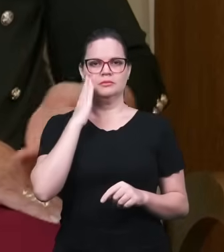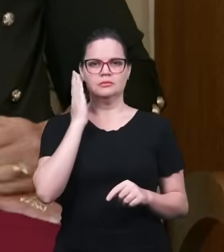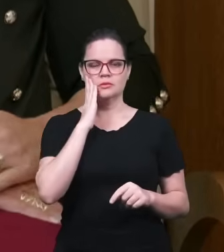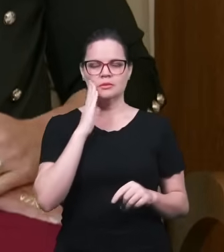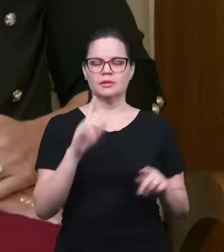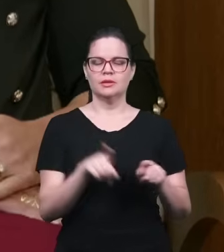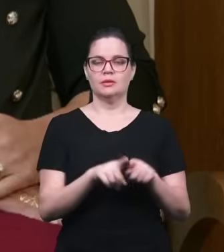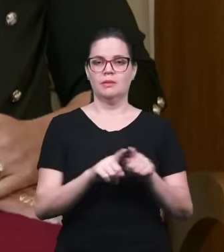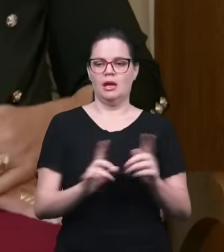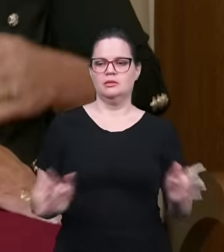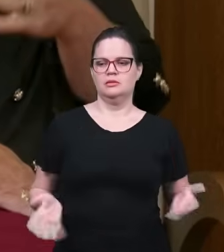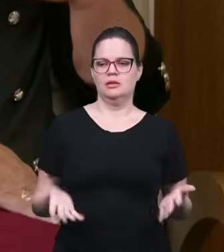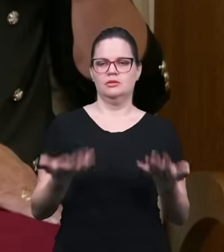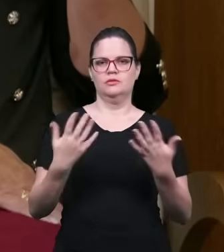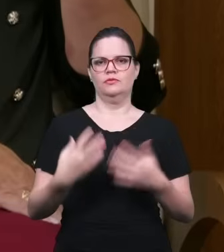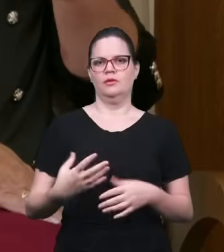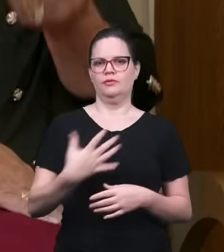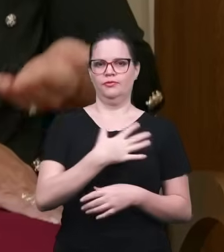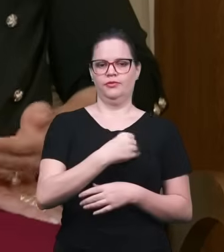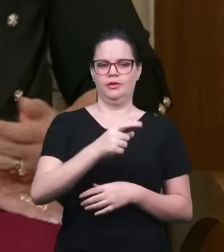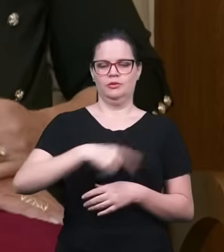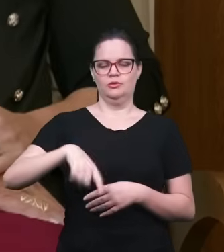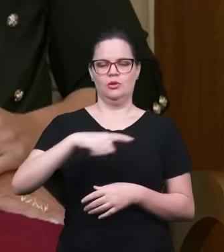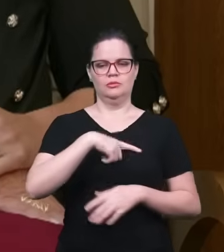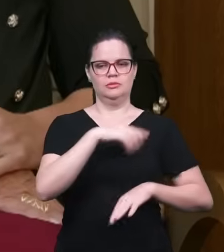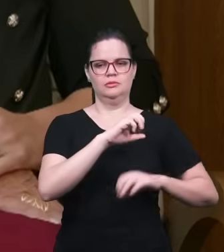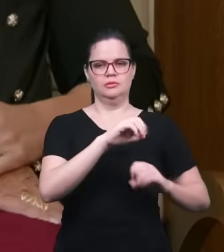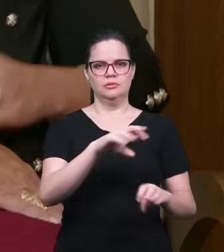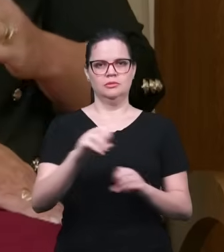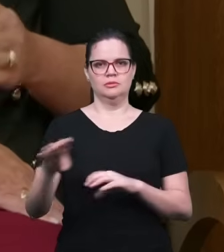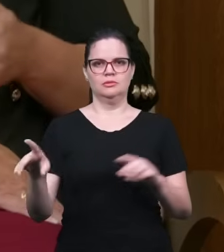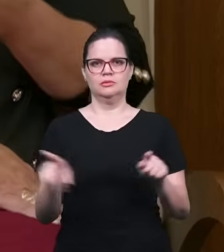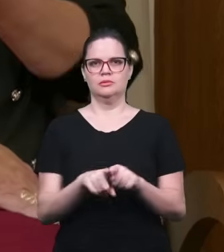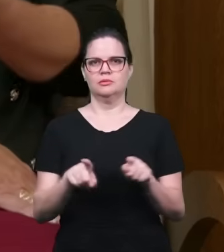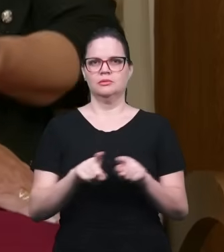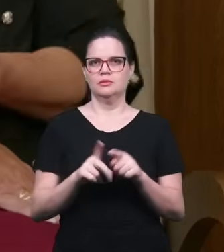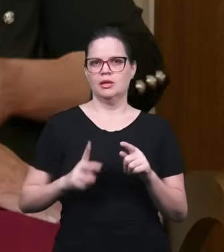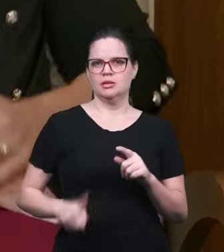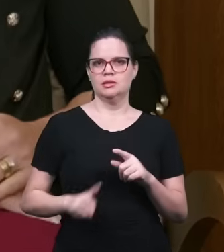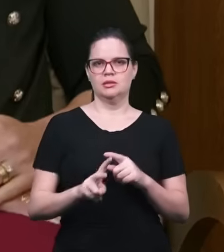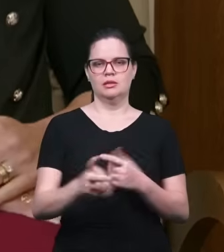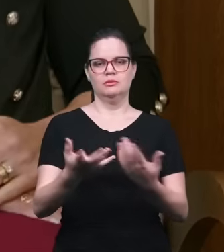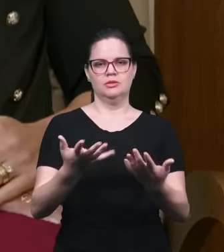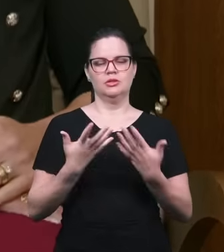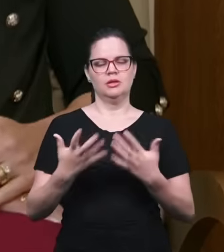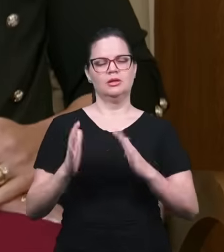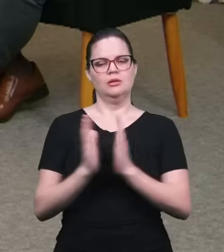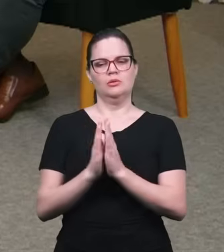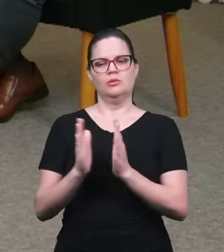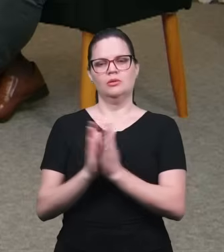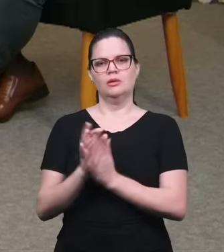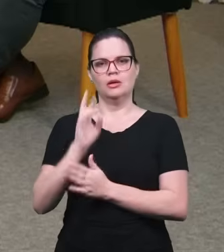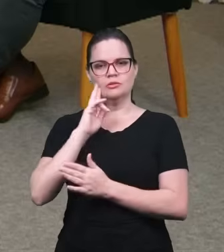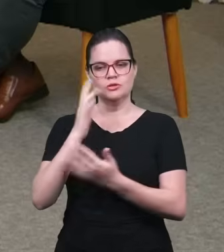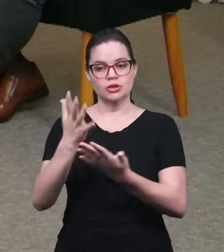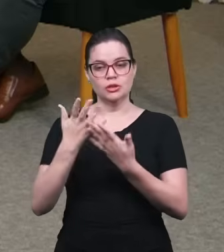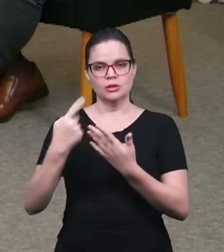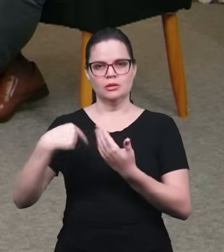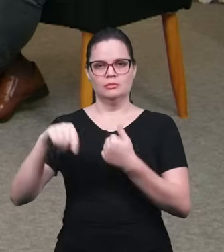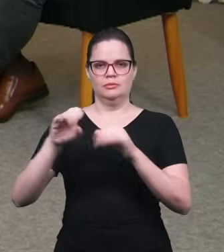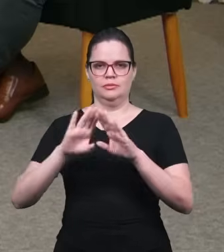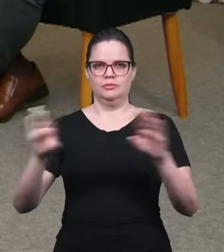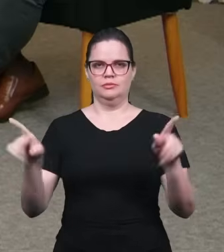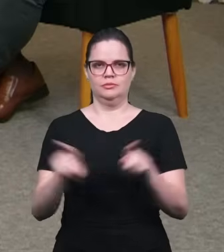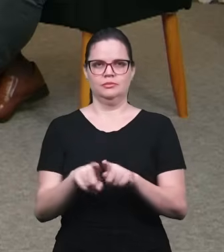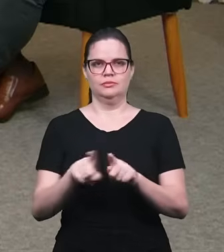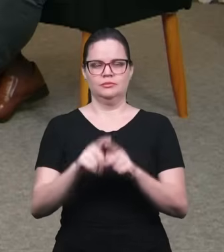os nossos filhos, né, a ensiná-los também a buscar isso na presença do Senhor. E